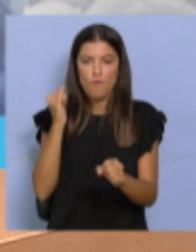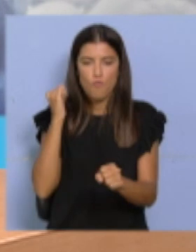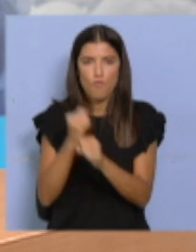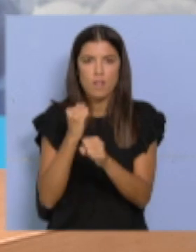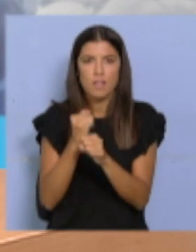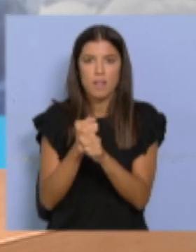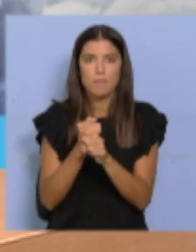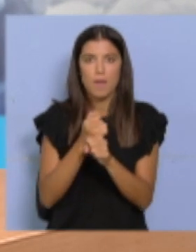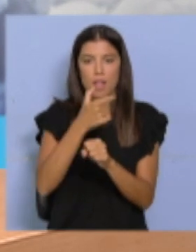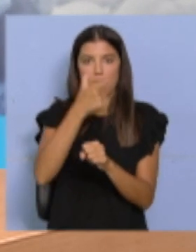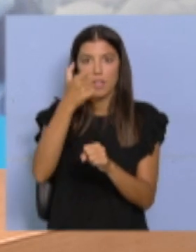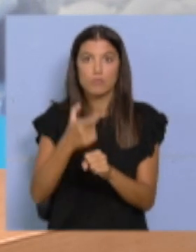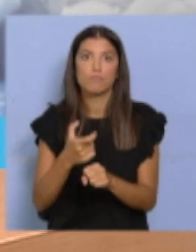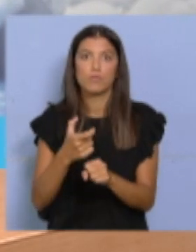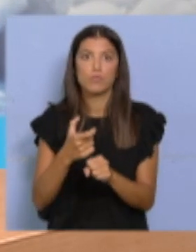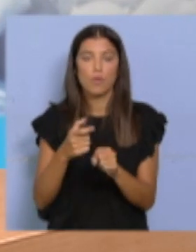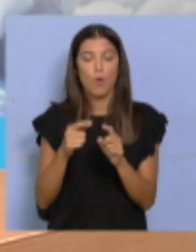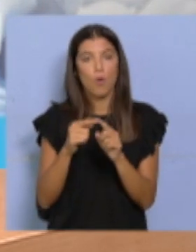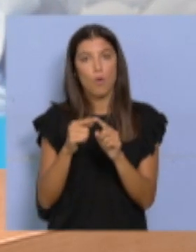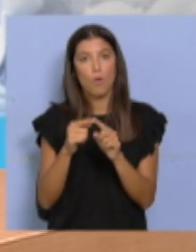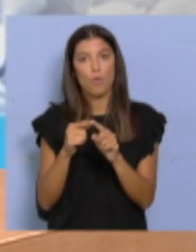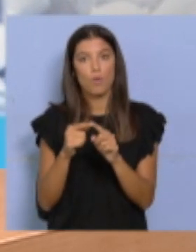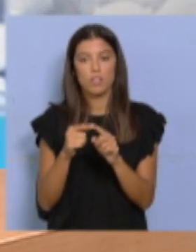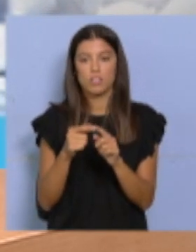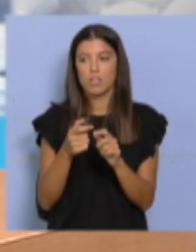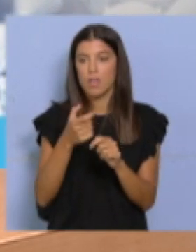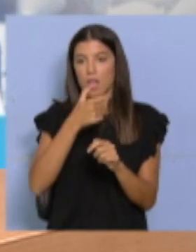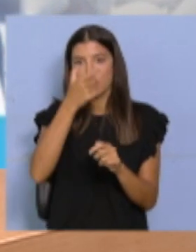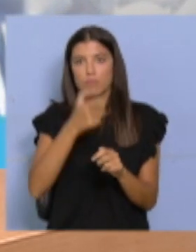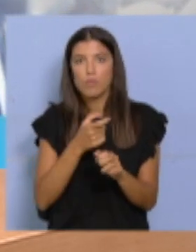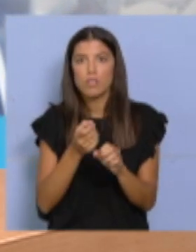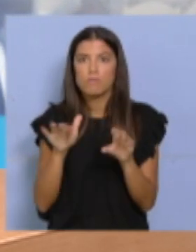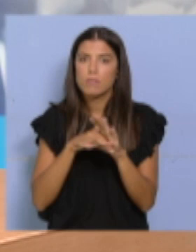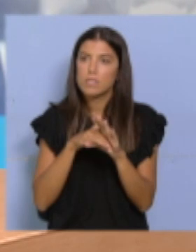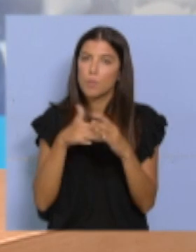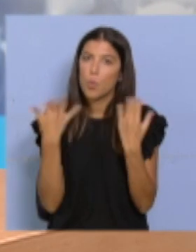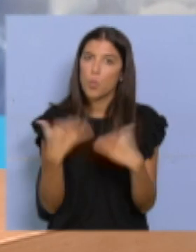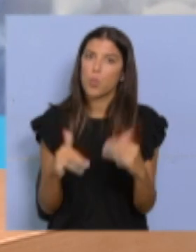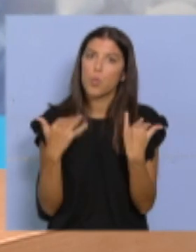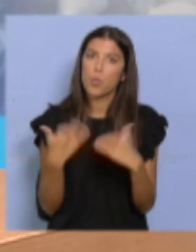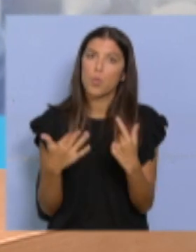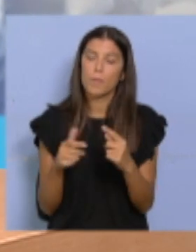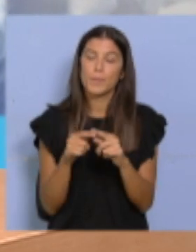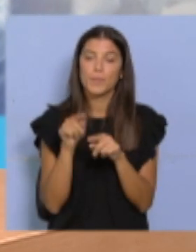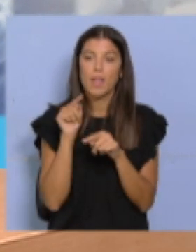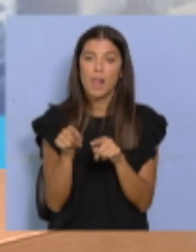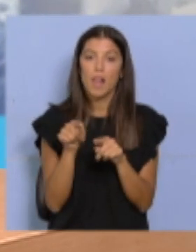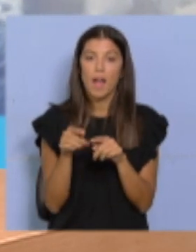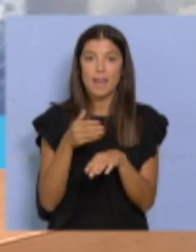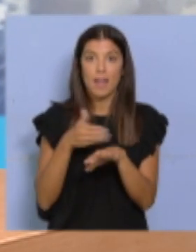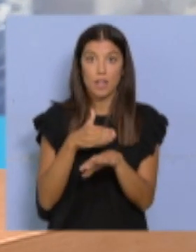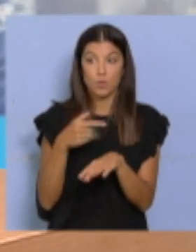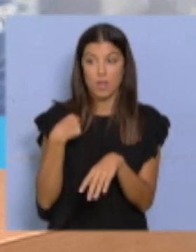dos leigos, onde os leigos têm um papel preponderante, essencial, onde os sacerdotes, na altura quando eu estive lá, a